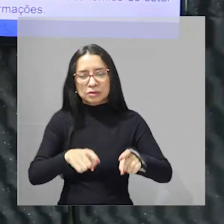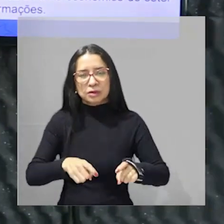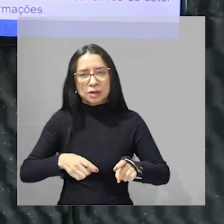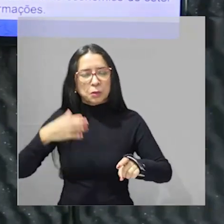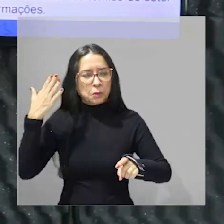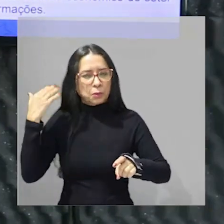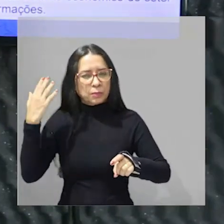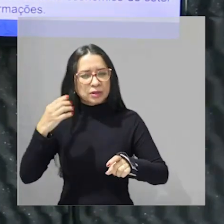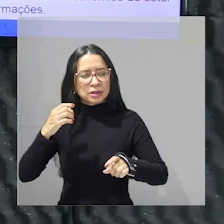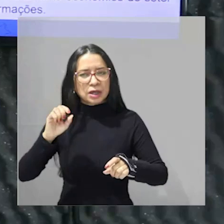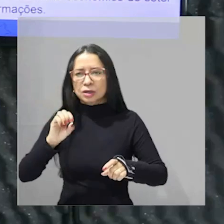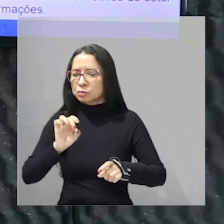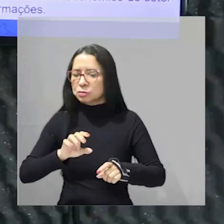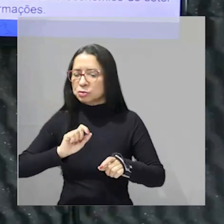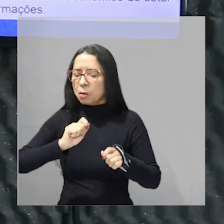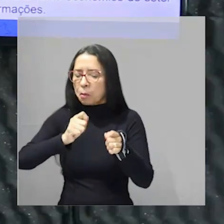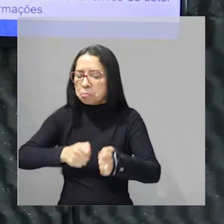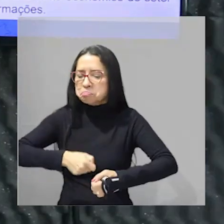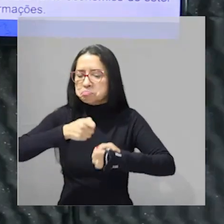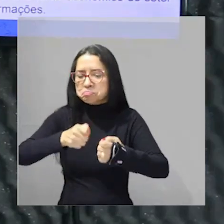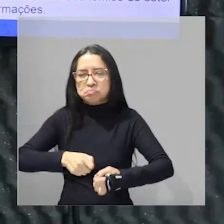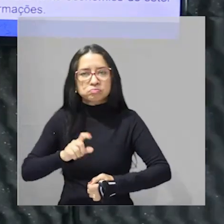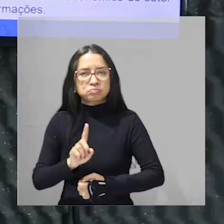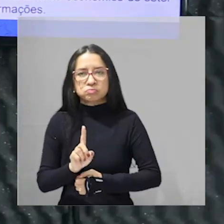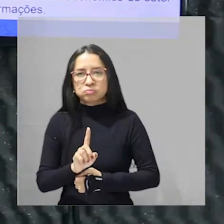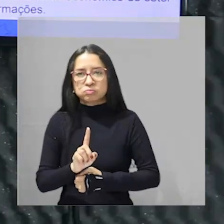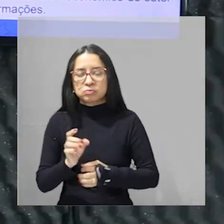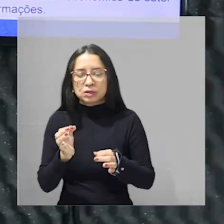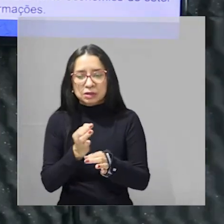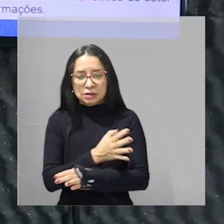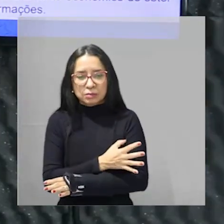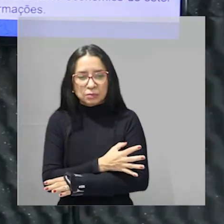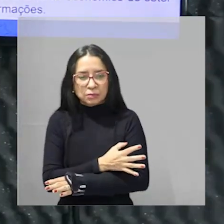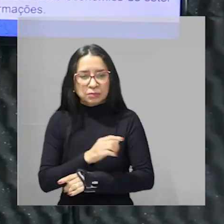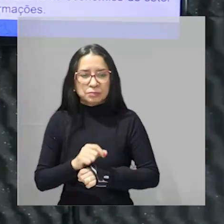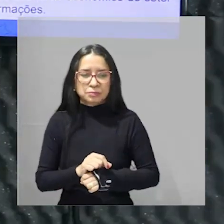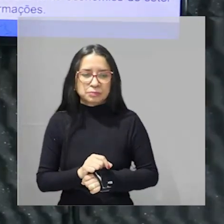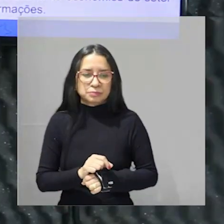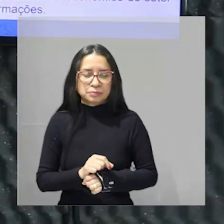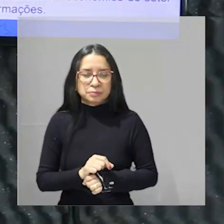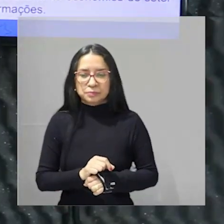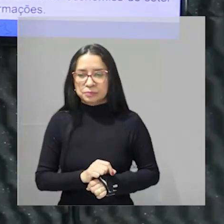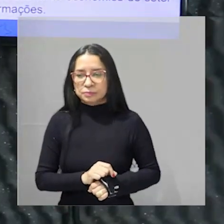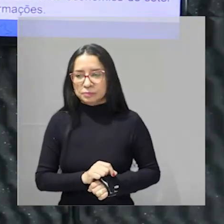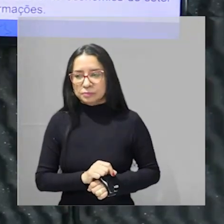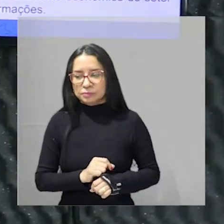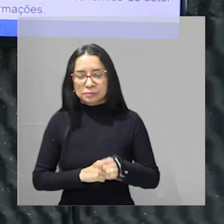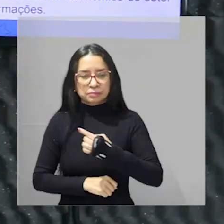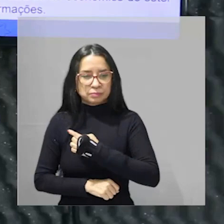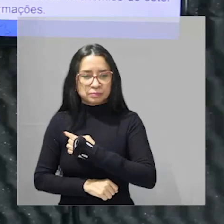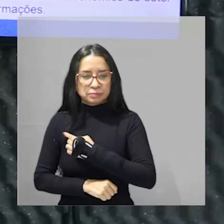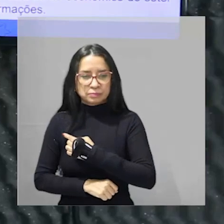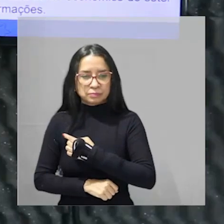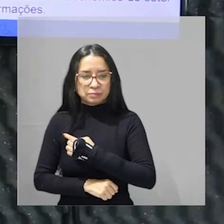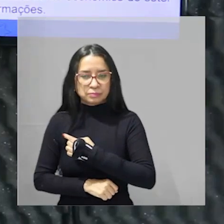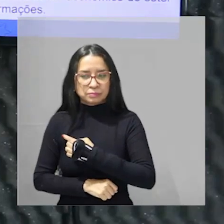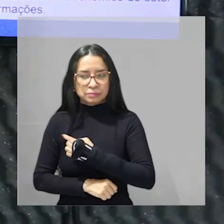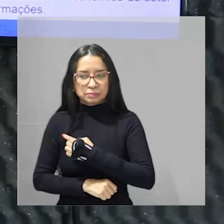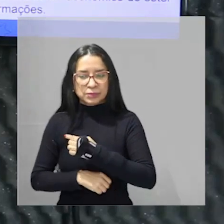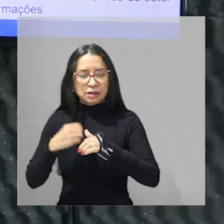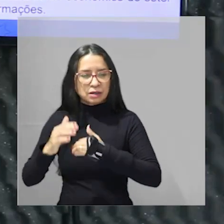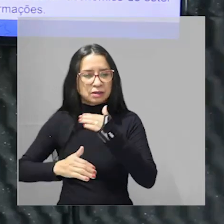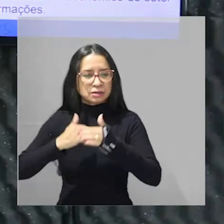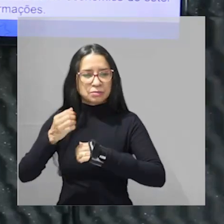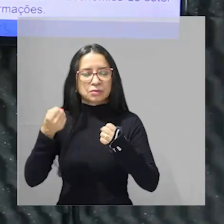certo. Crescimento da indústria artesanal, galera? Não, né, galera? A artesanal Aí vem aí antes da